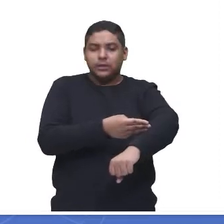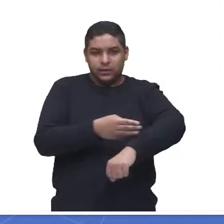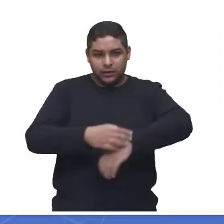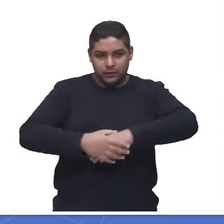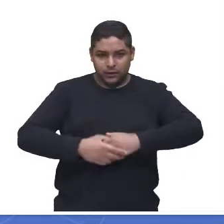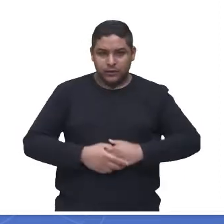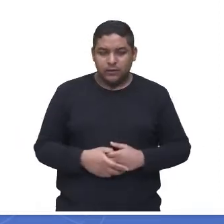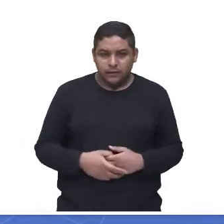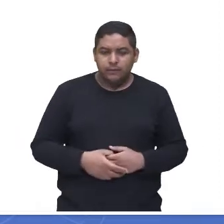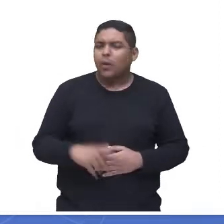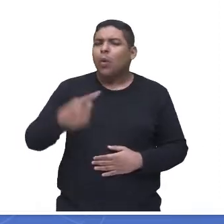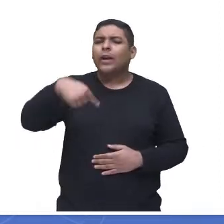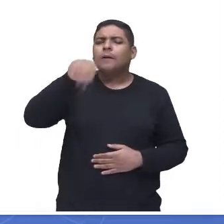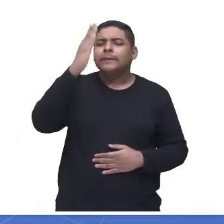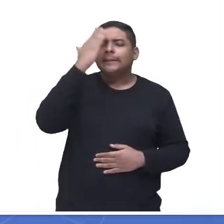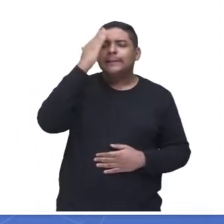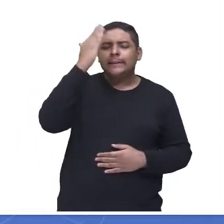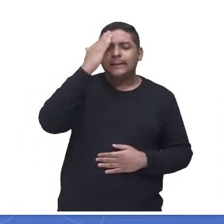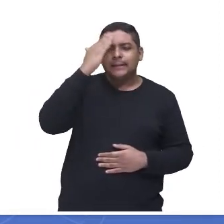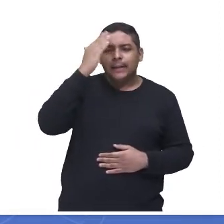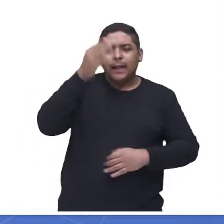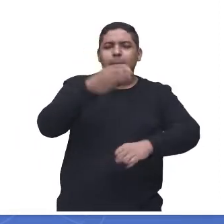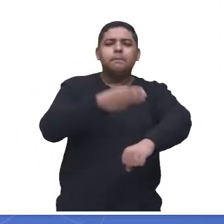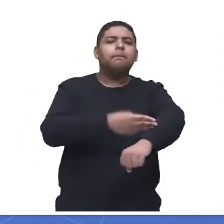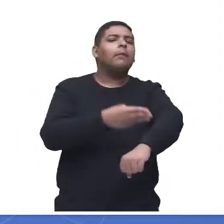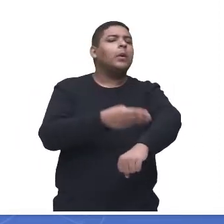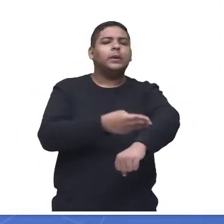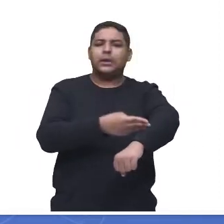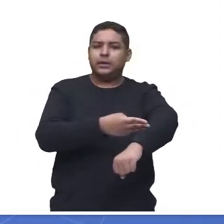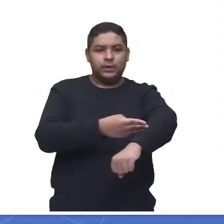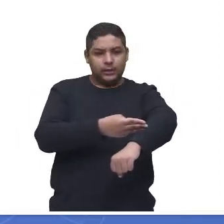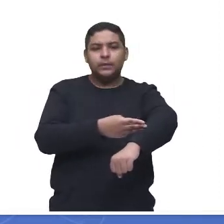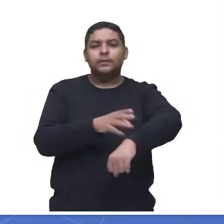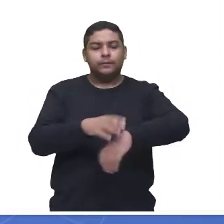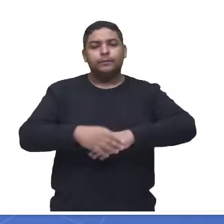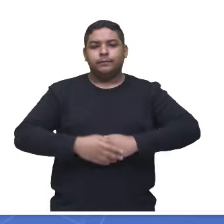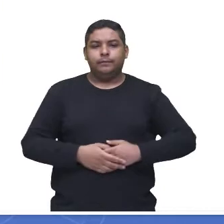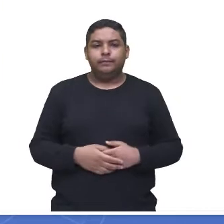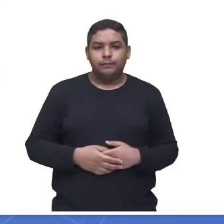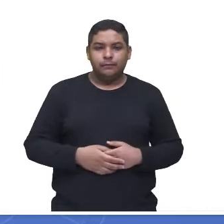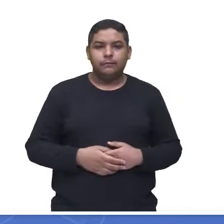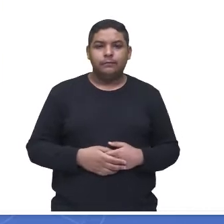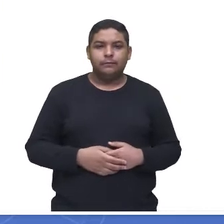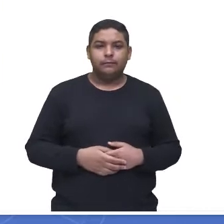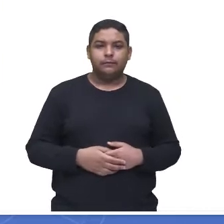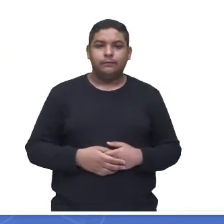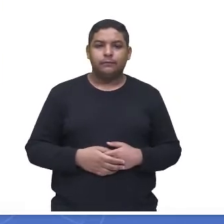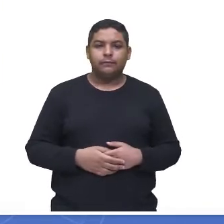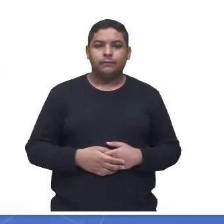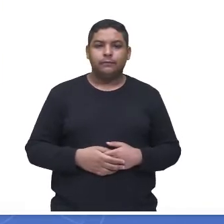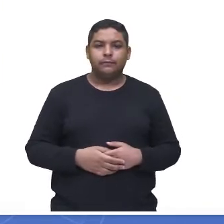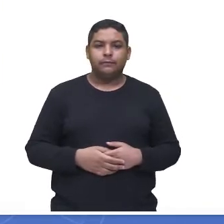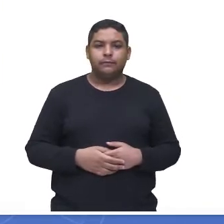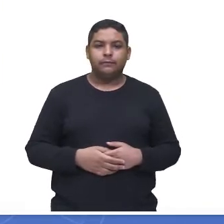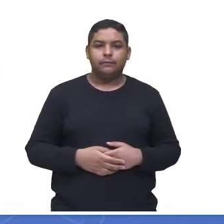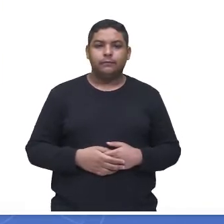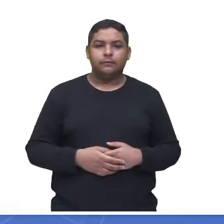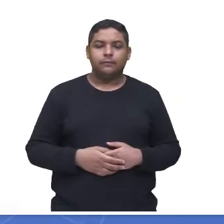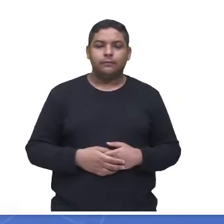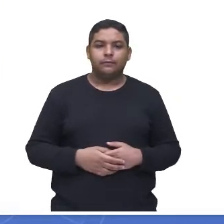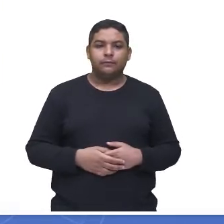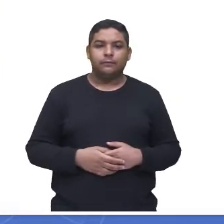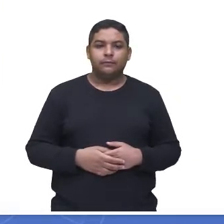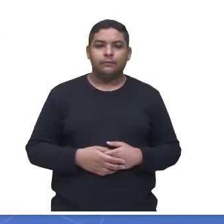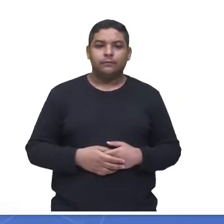O que vocês entendem por modernidade? Então quando a gente fala de modernidade, a gente